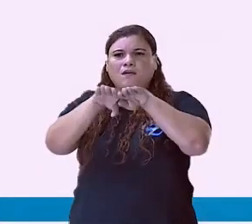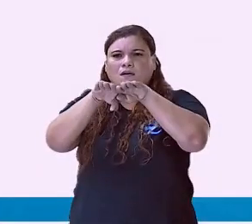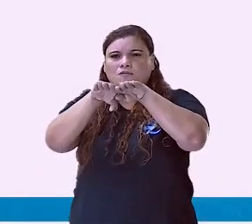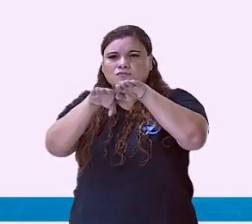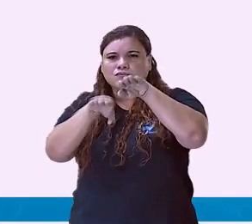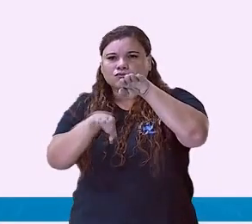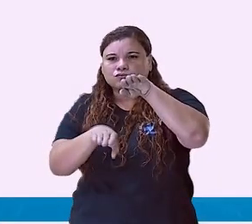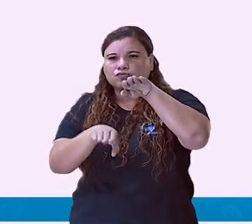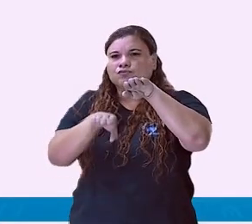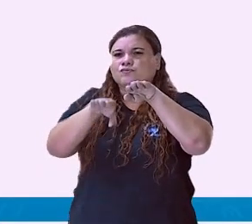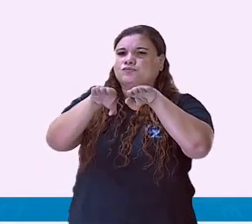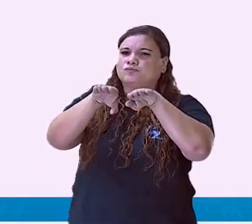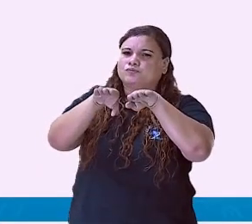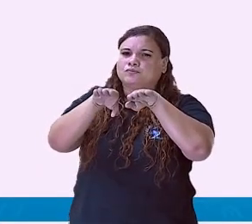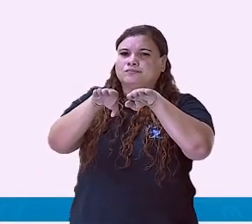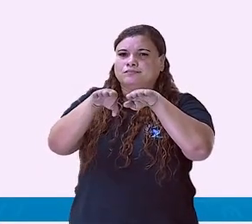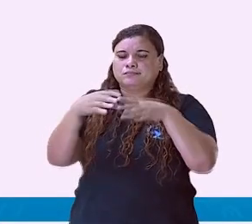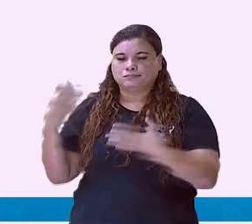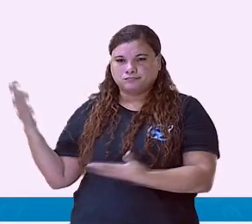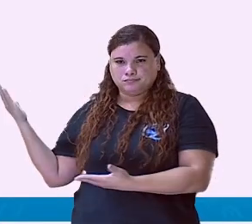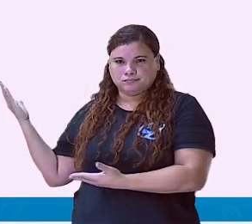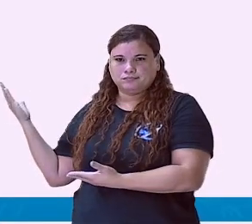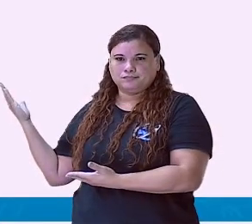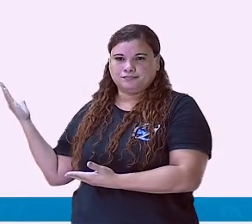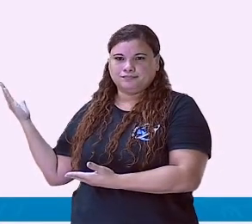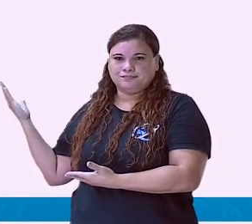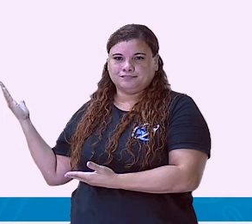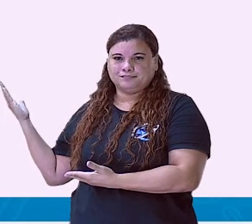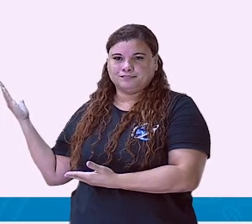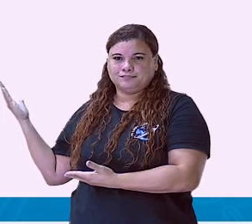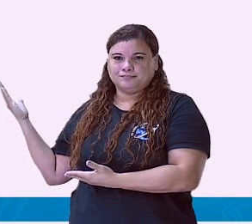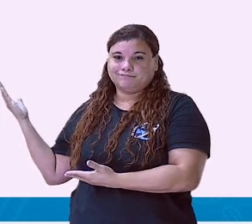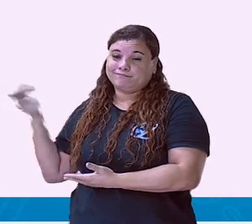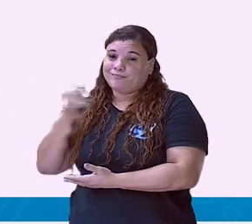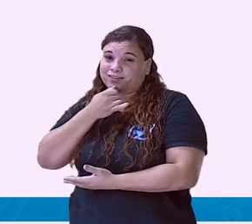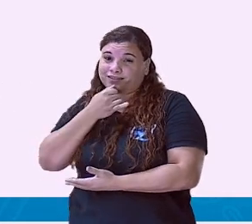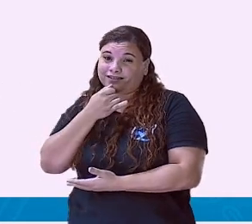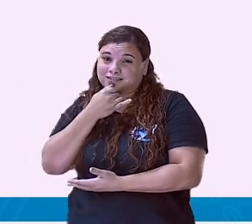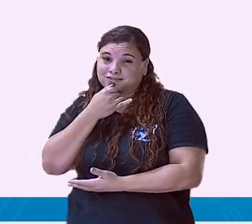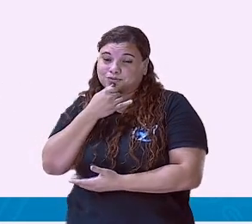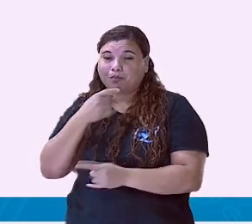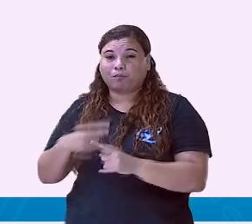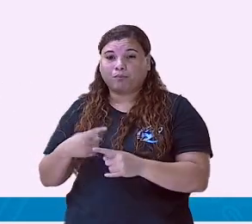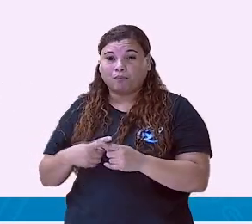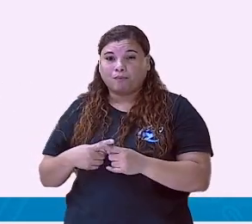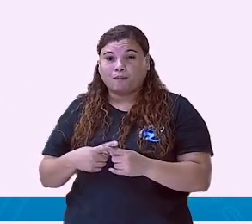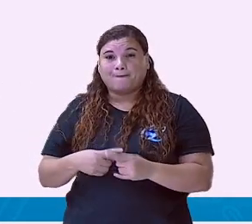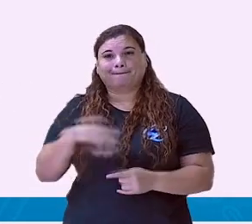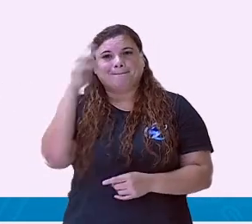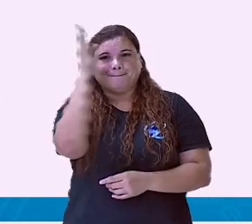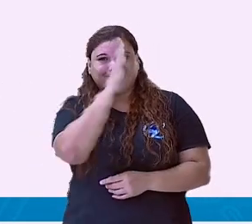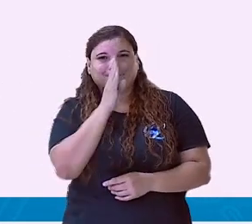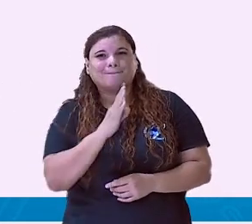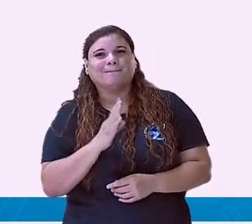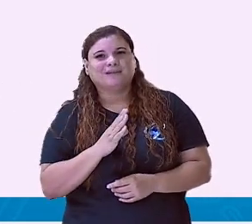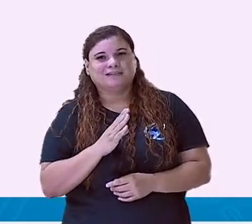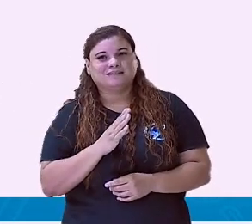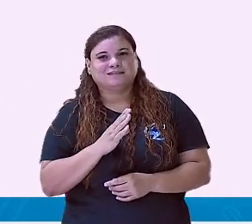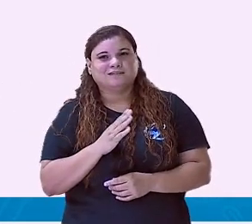é muito grande. Infelizmente, se você olhar o Brasil, está numa situação de